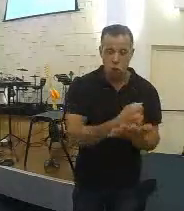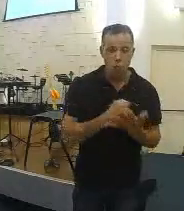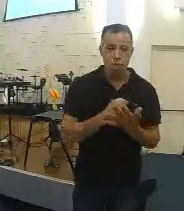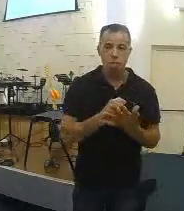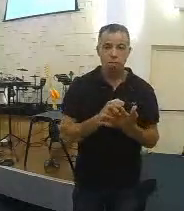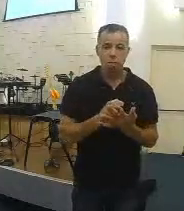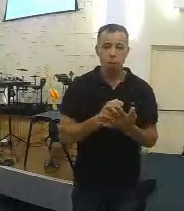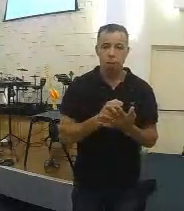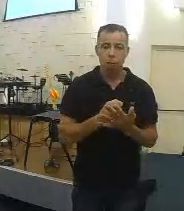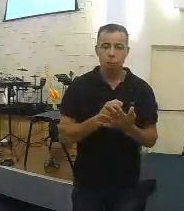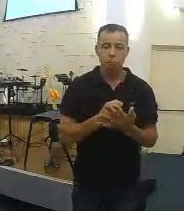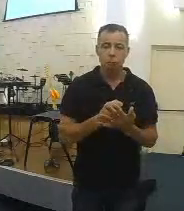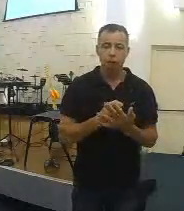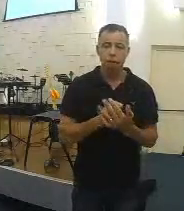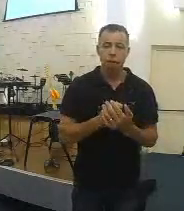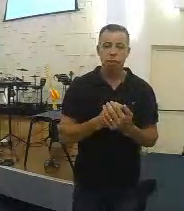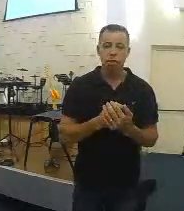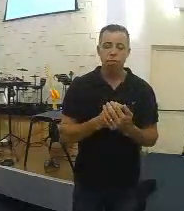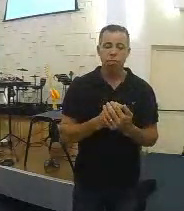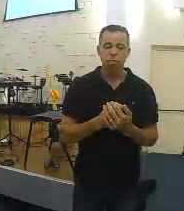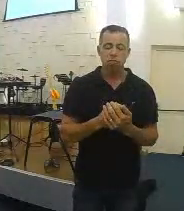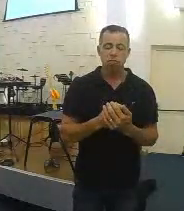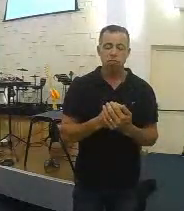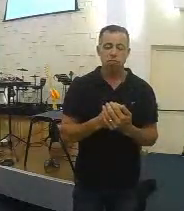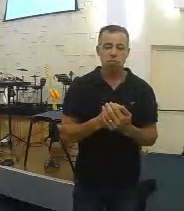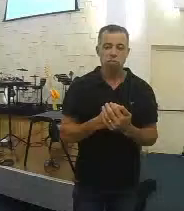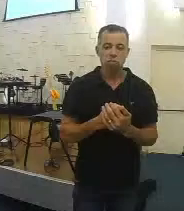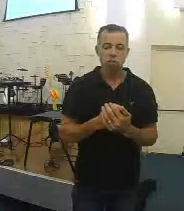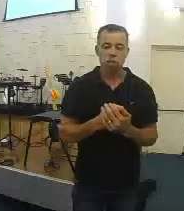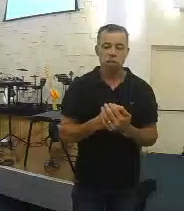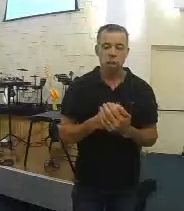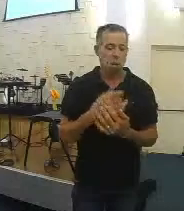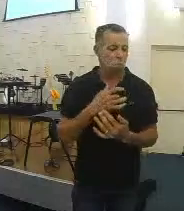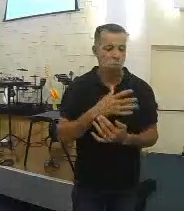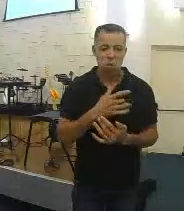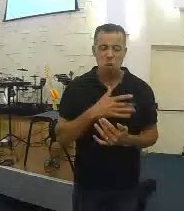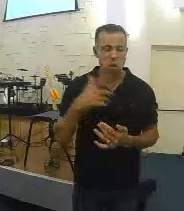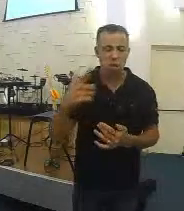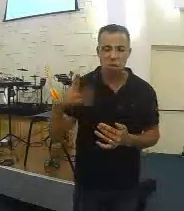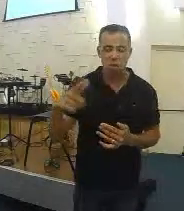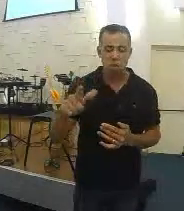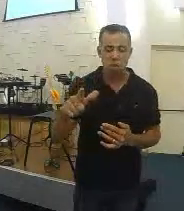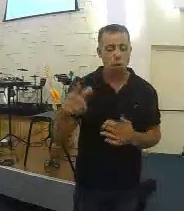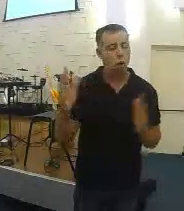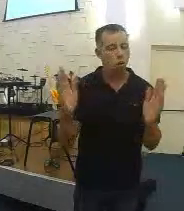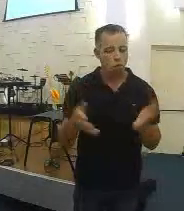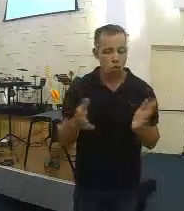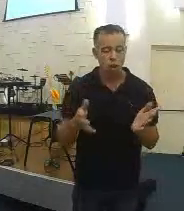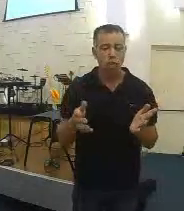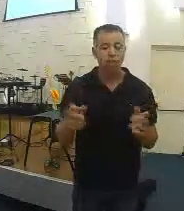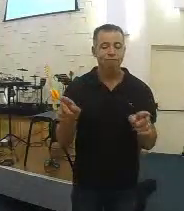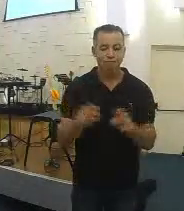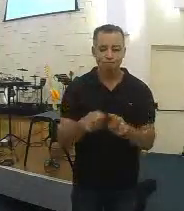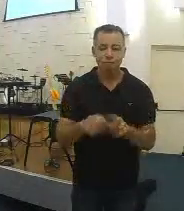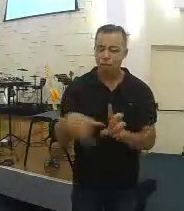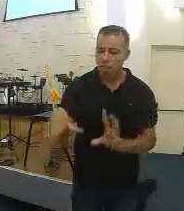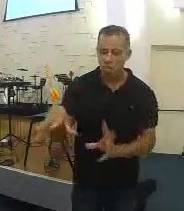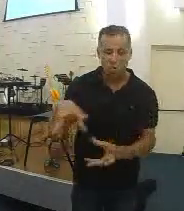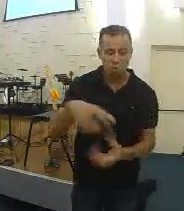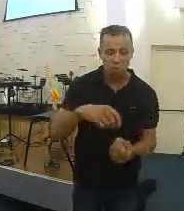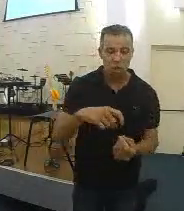sem, ao que parece, qualquer pudor. O nosso tempo é assim também. No nosso tempo